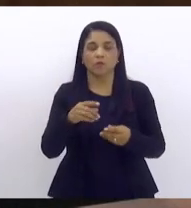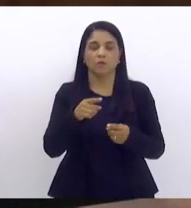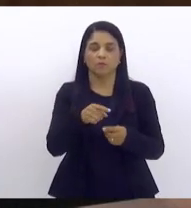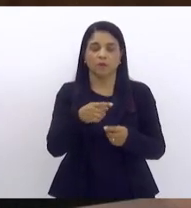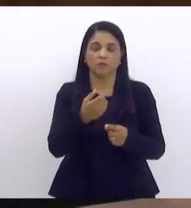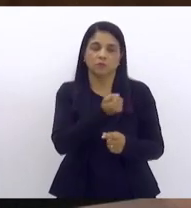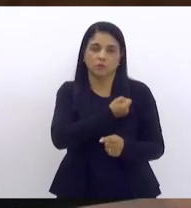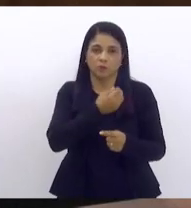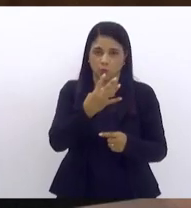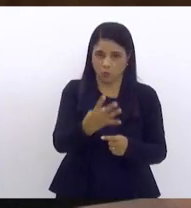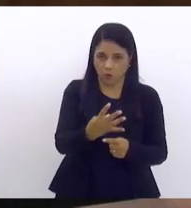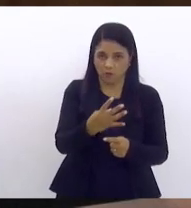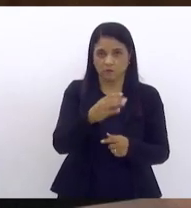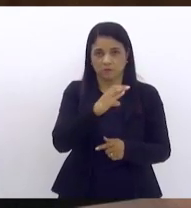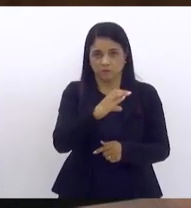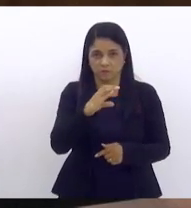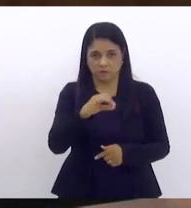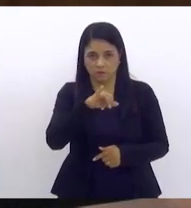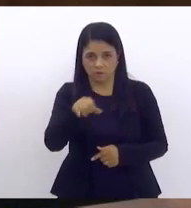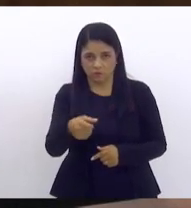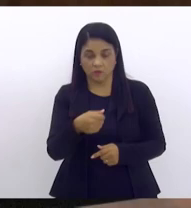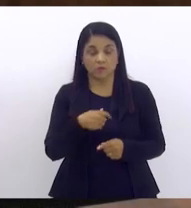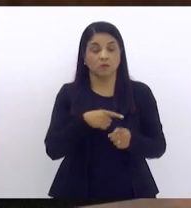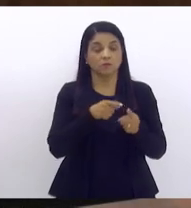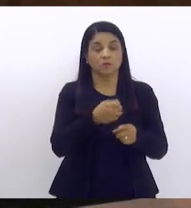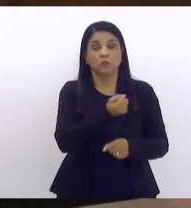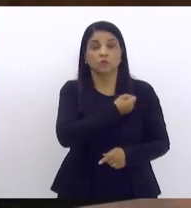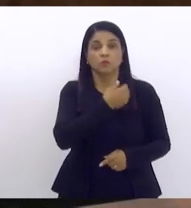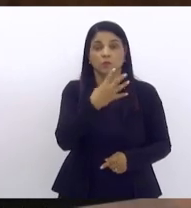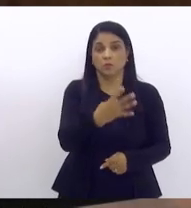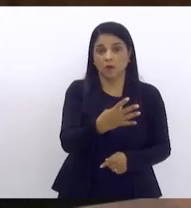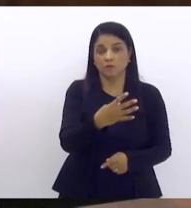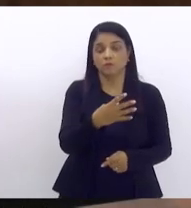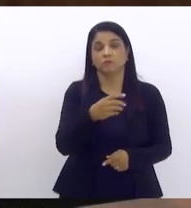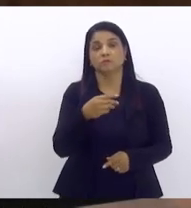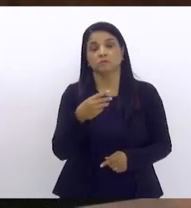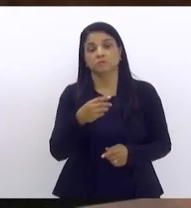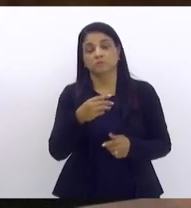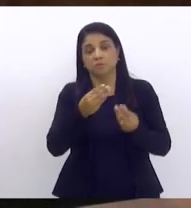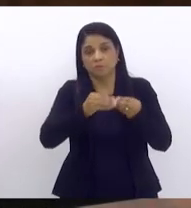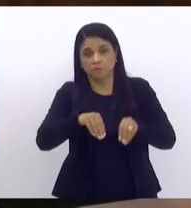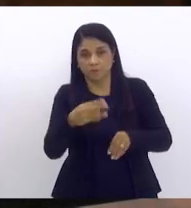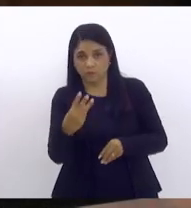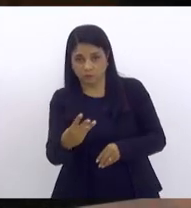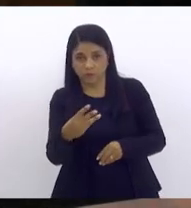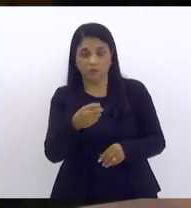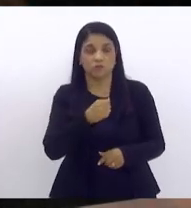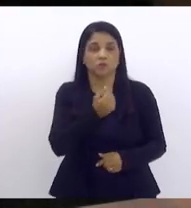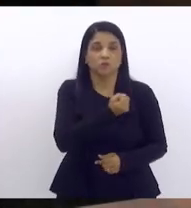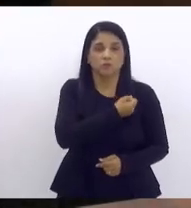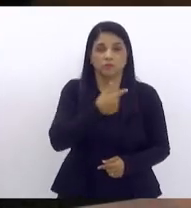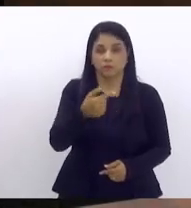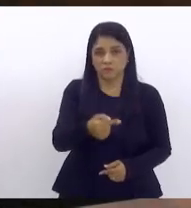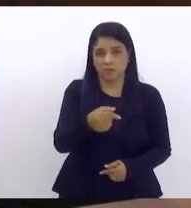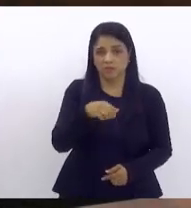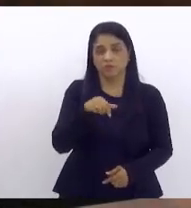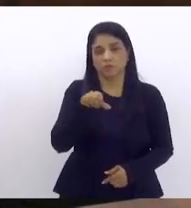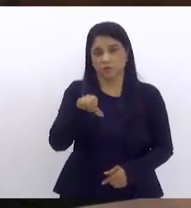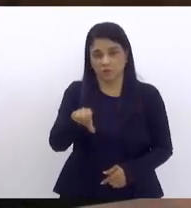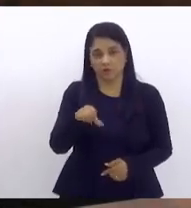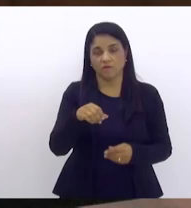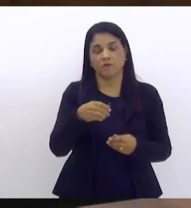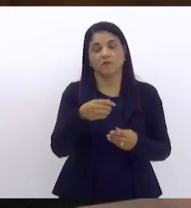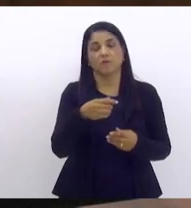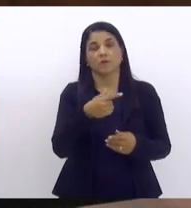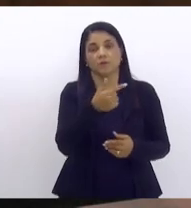CCJ. Número 4 pela emenda número 3 da CCJ. Número 7 e 9 pela emenda número 2 da